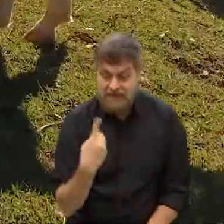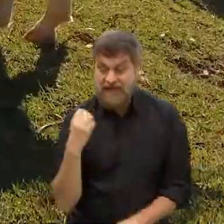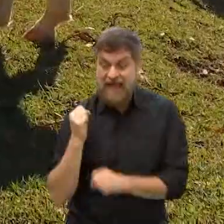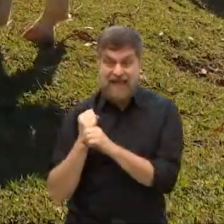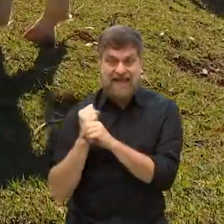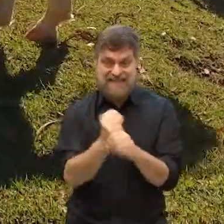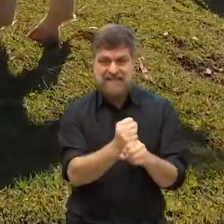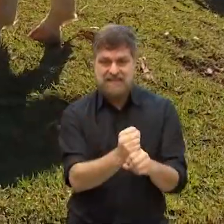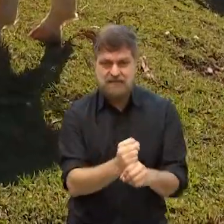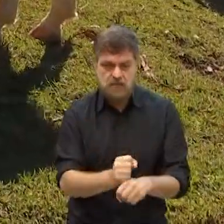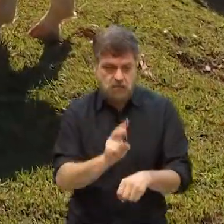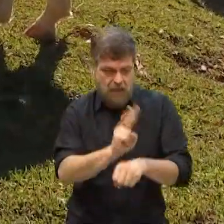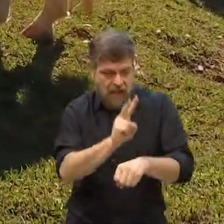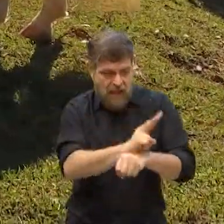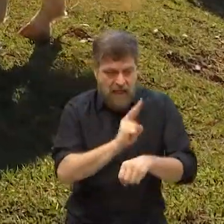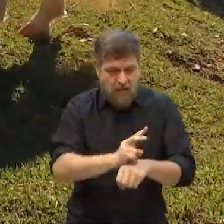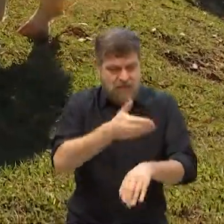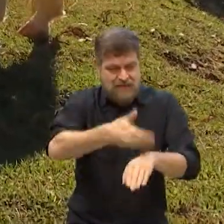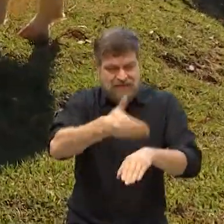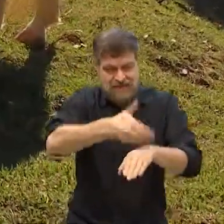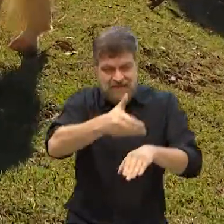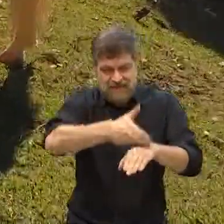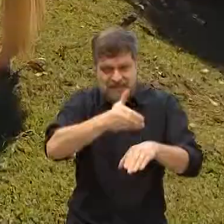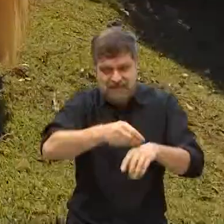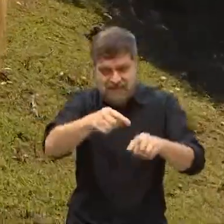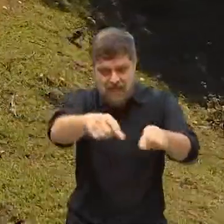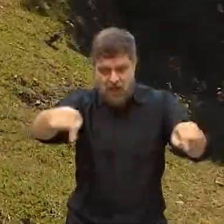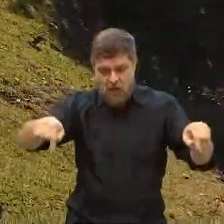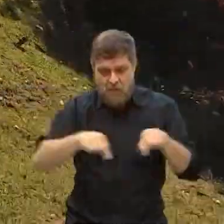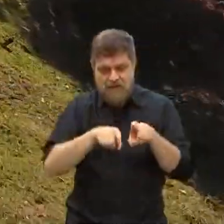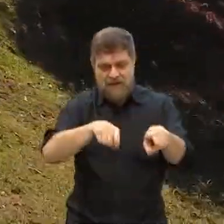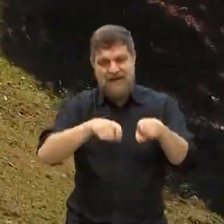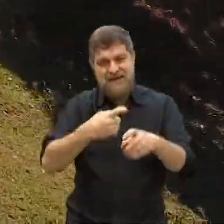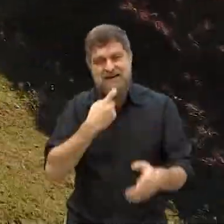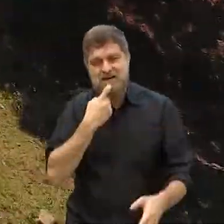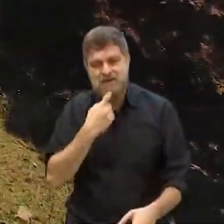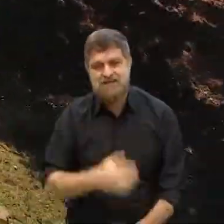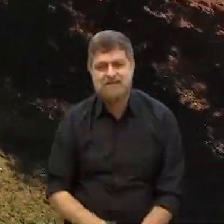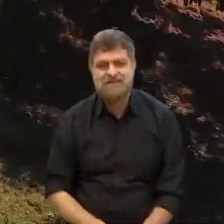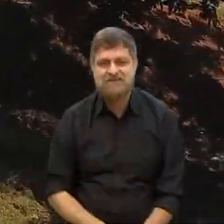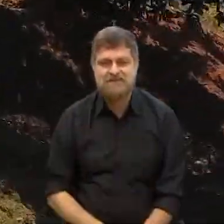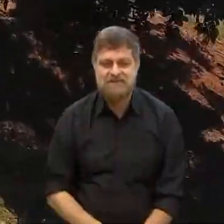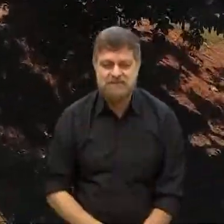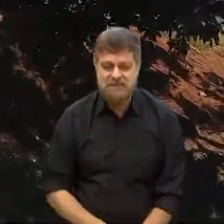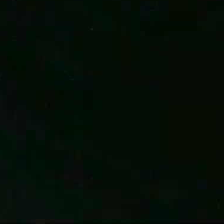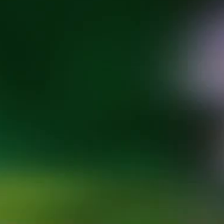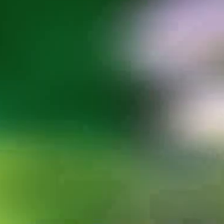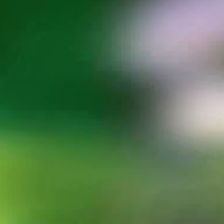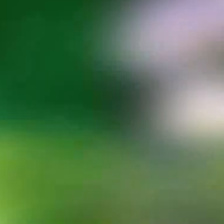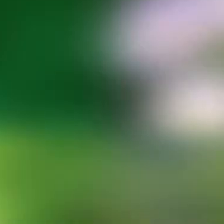e há 10 anos é domadora desses animais em uma área rural de Campinas.